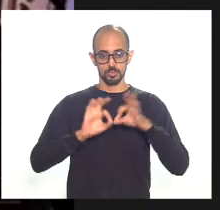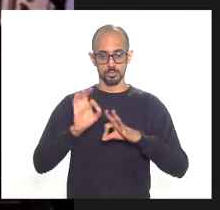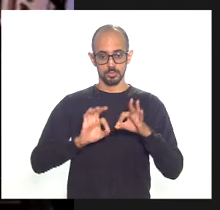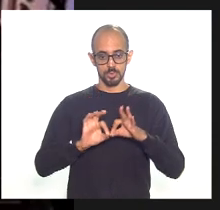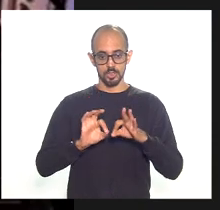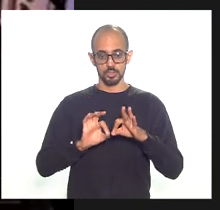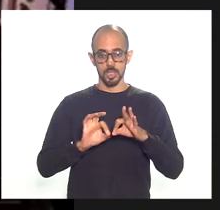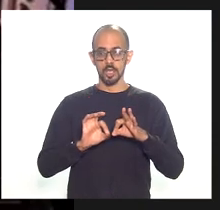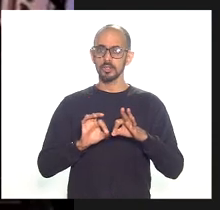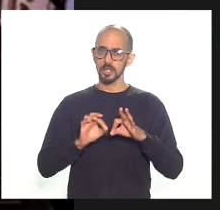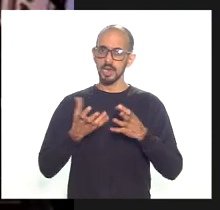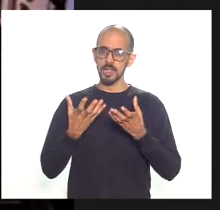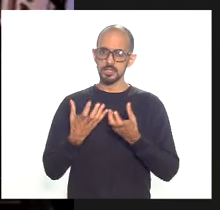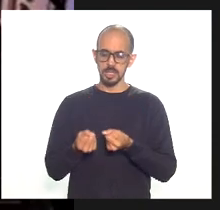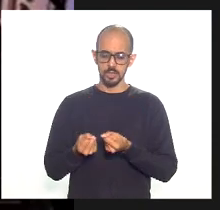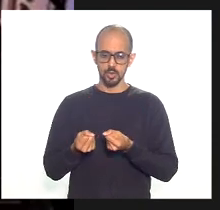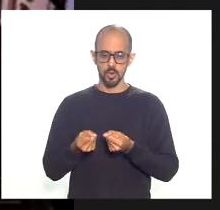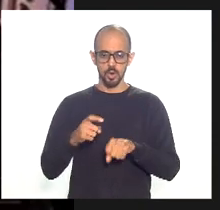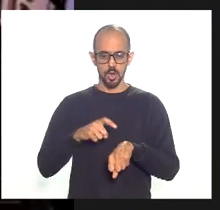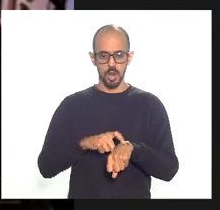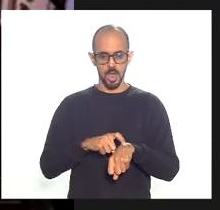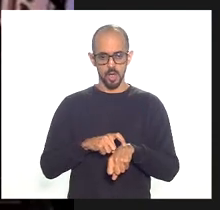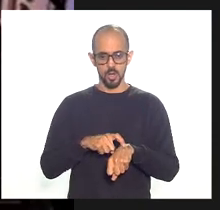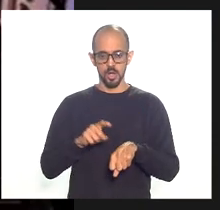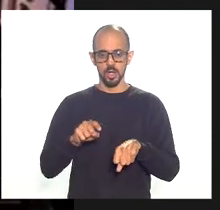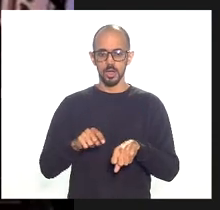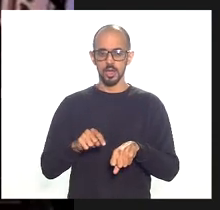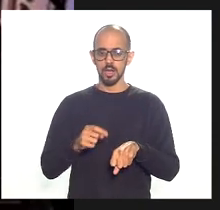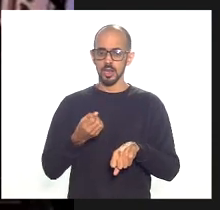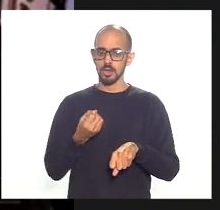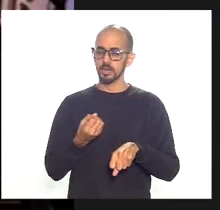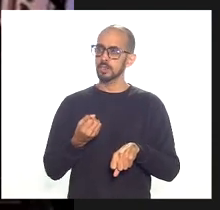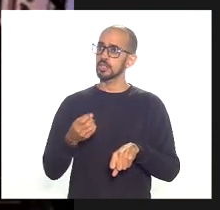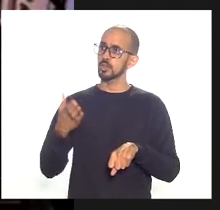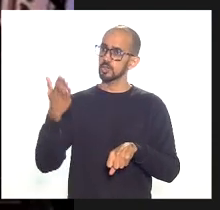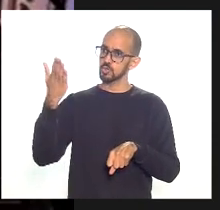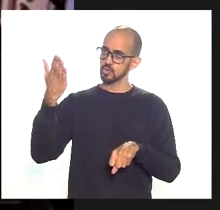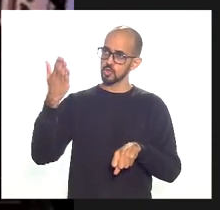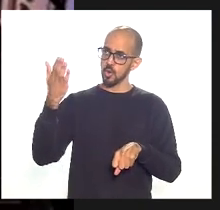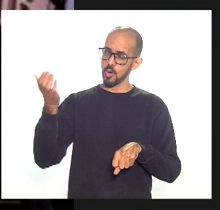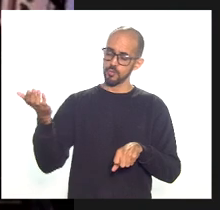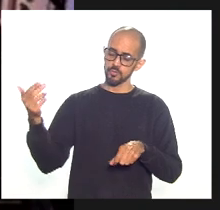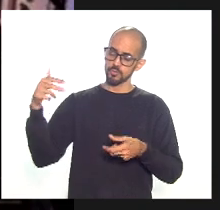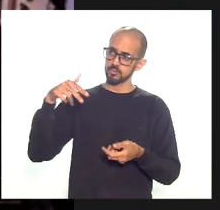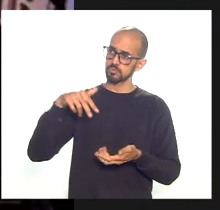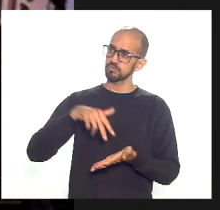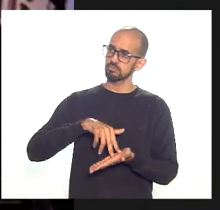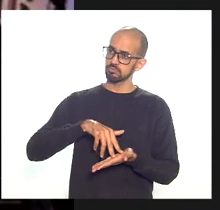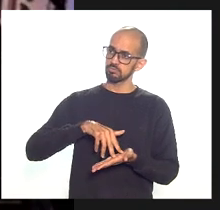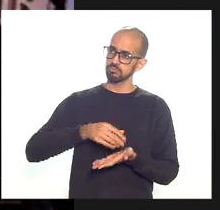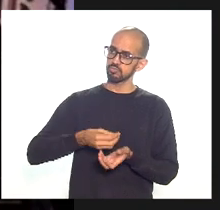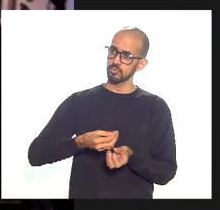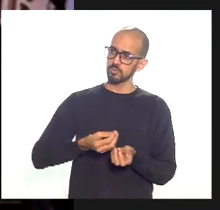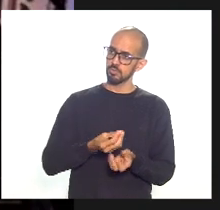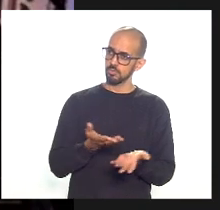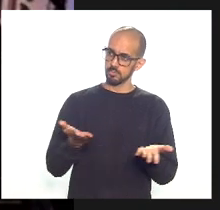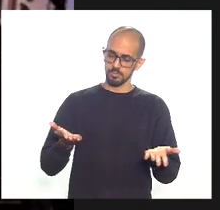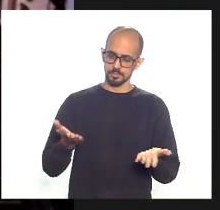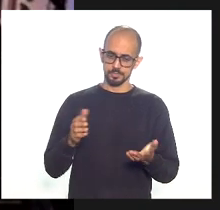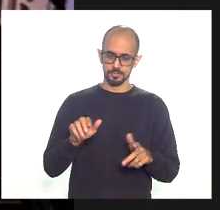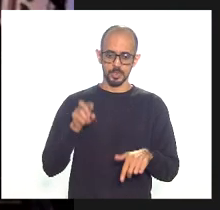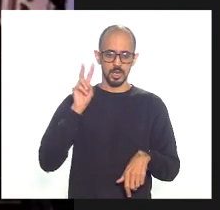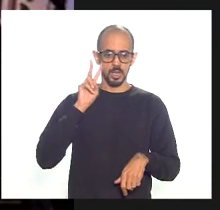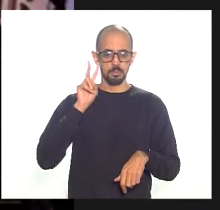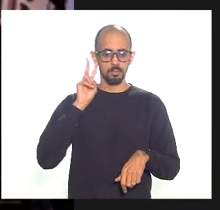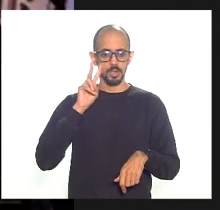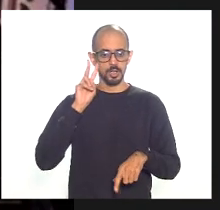de pronto atendeu, Vossa Excelência aí com maestria vem trazendo. Lembrando, senhor presidente, que